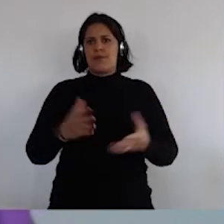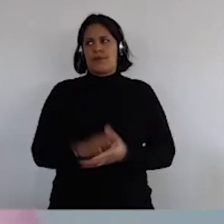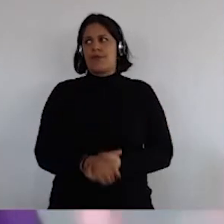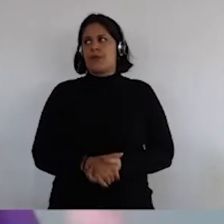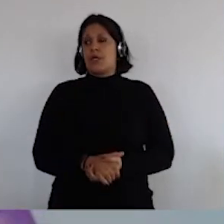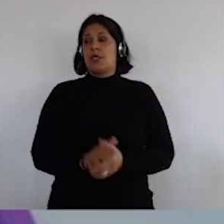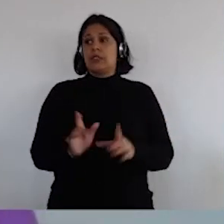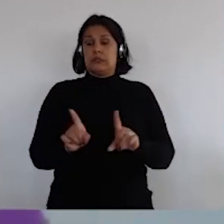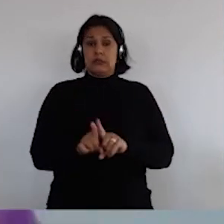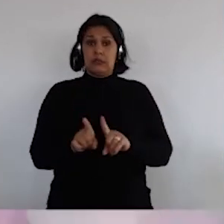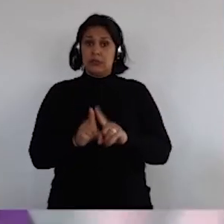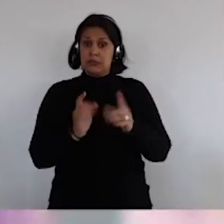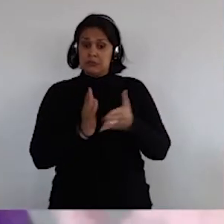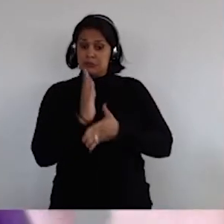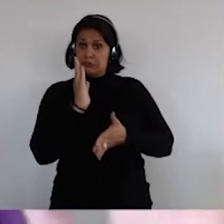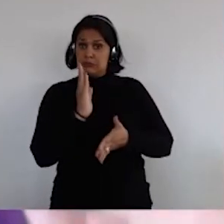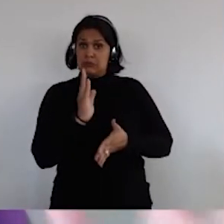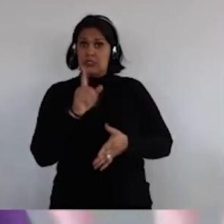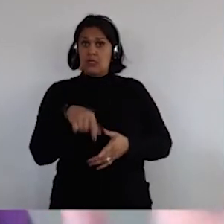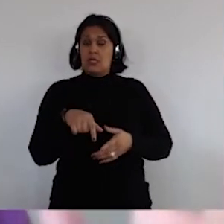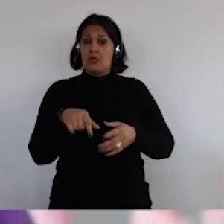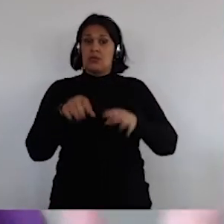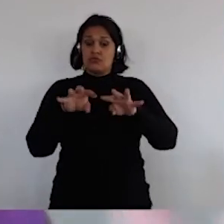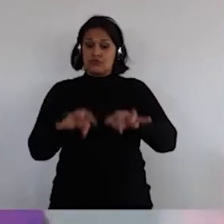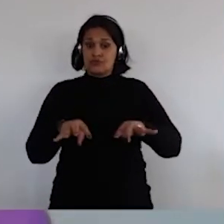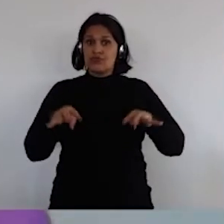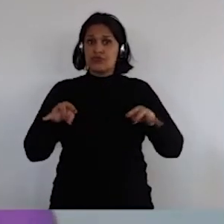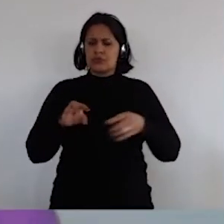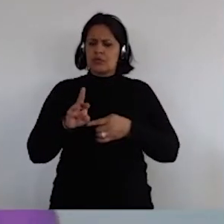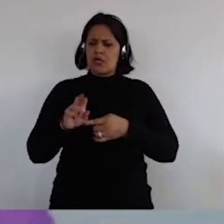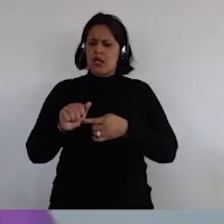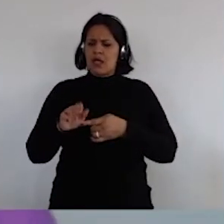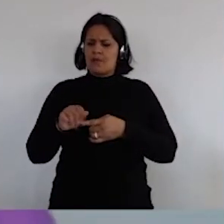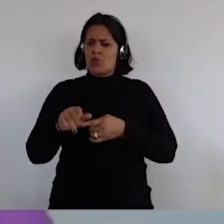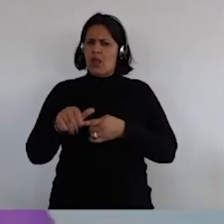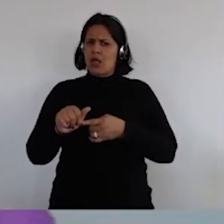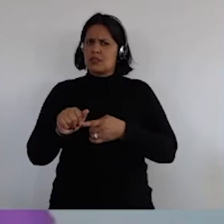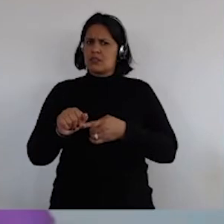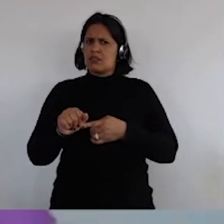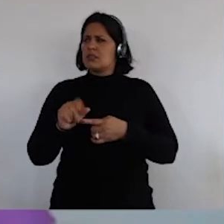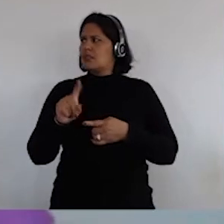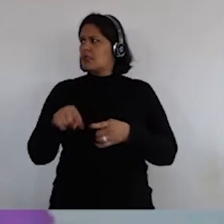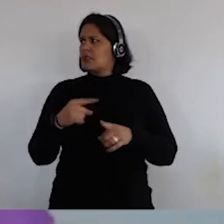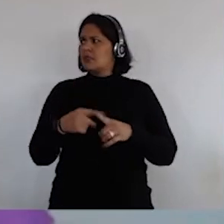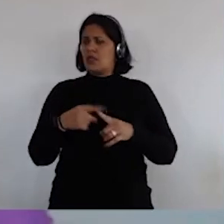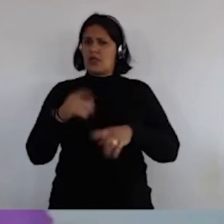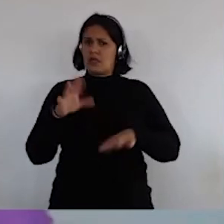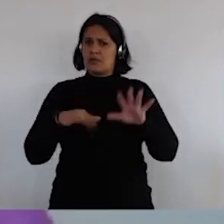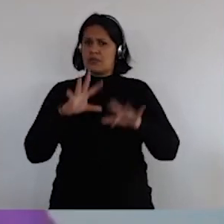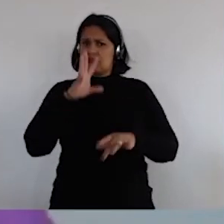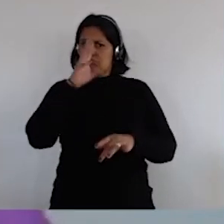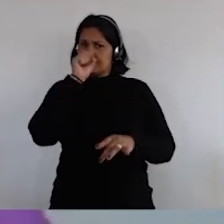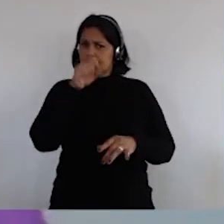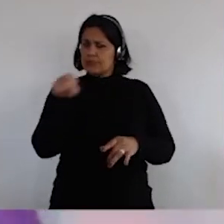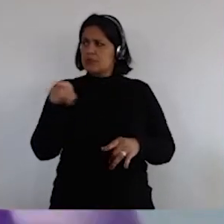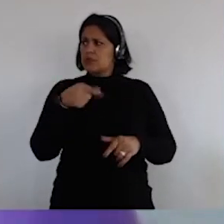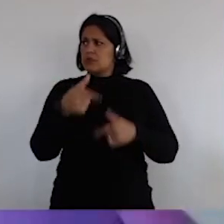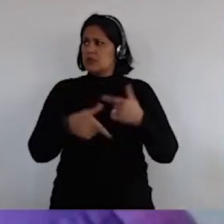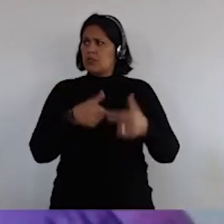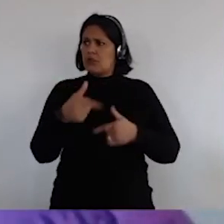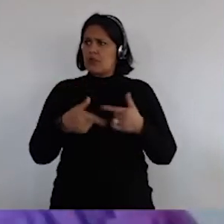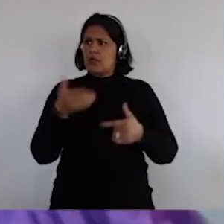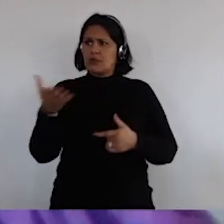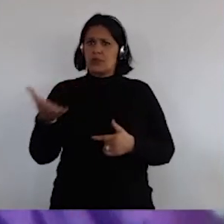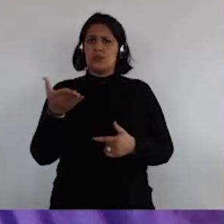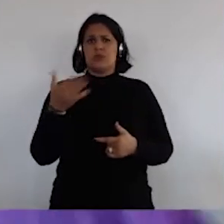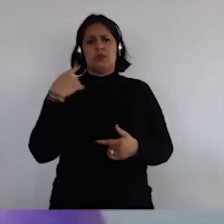viabilizar a acessão descontrolada de rábulas, que usurpem o regular exercício profissional dos